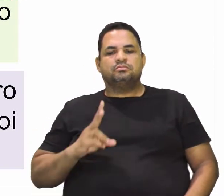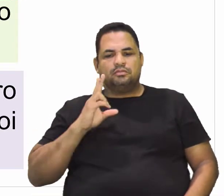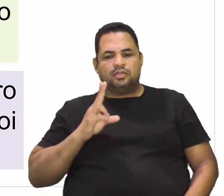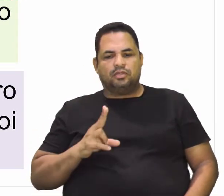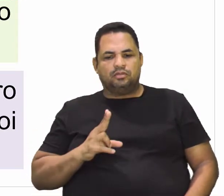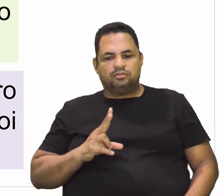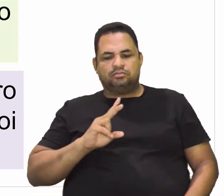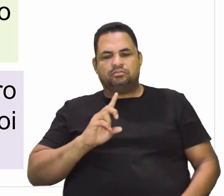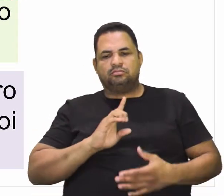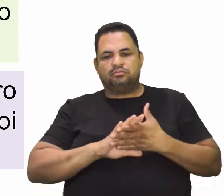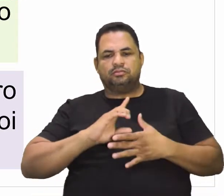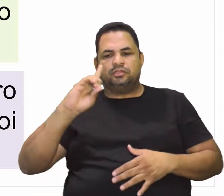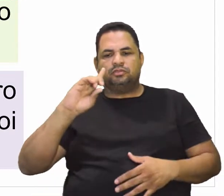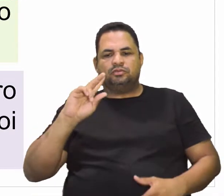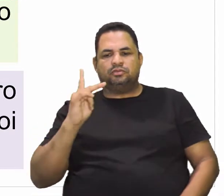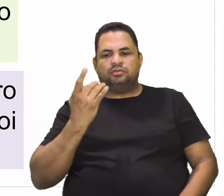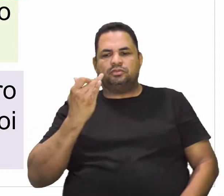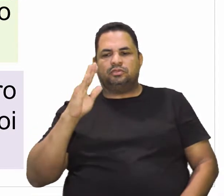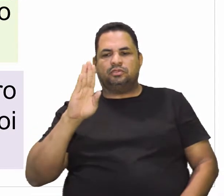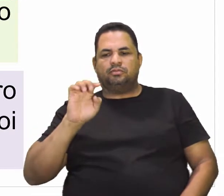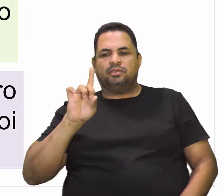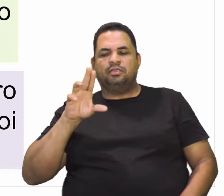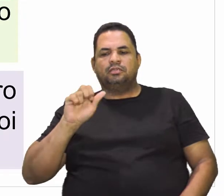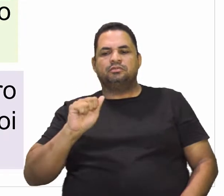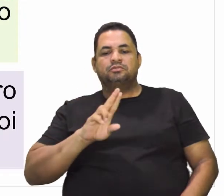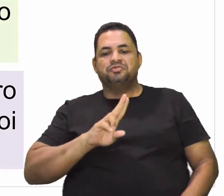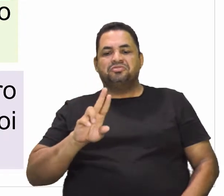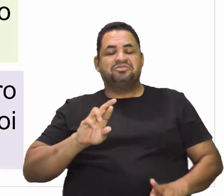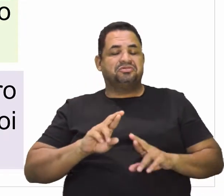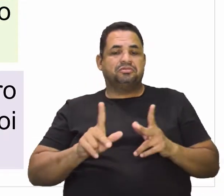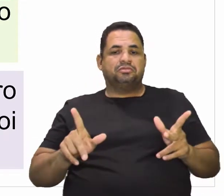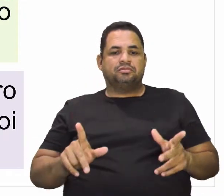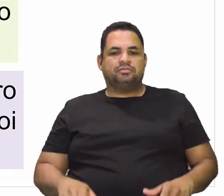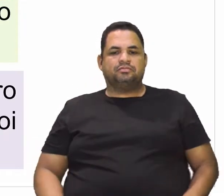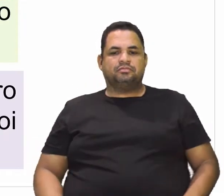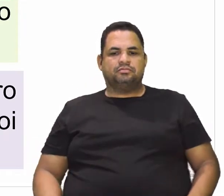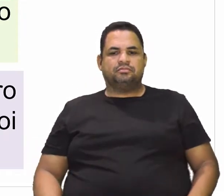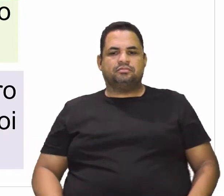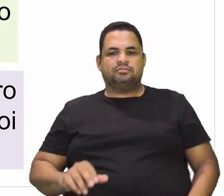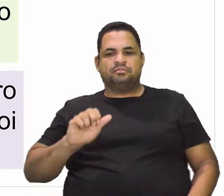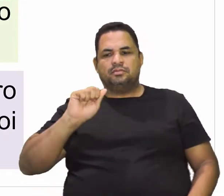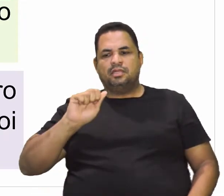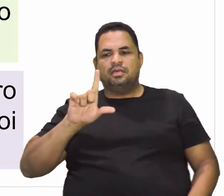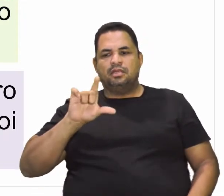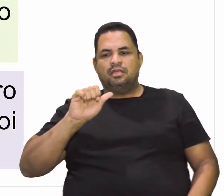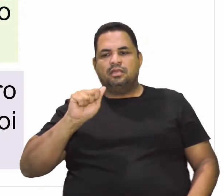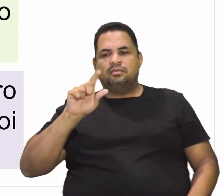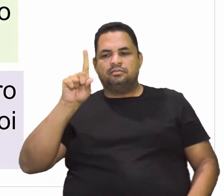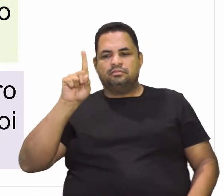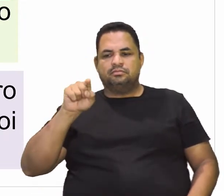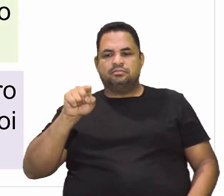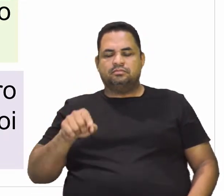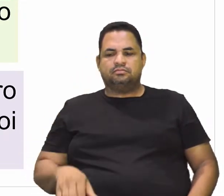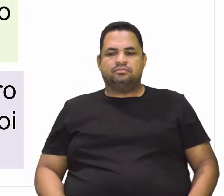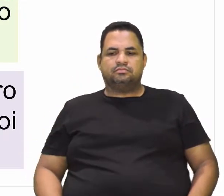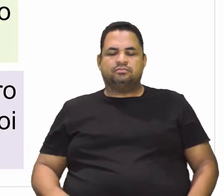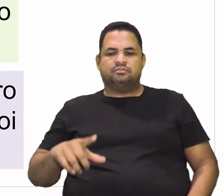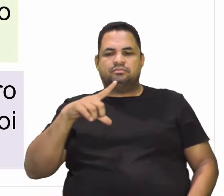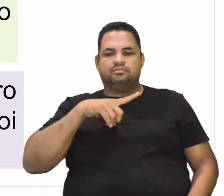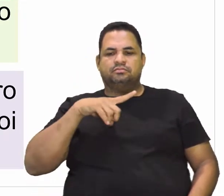hebreus, só com nome diferente, o nome árabe, Alá. E que vai ter